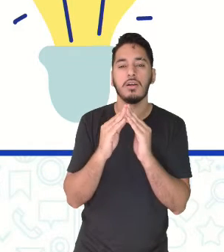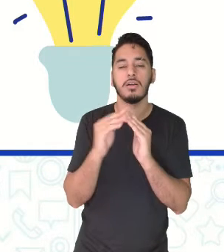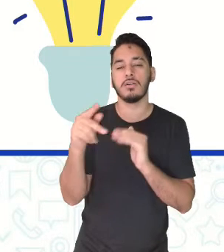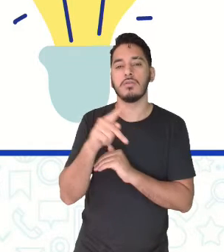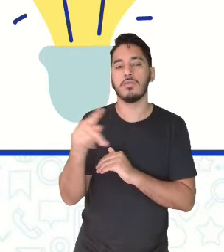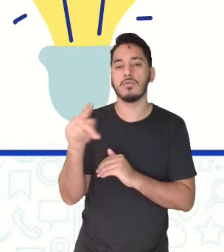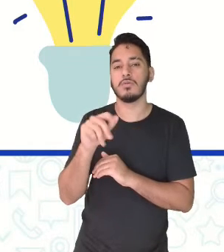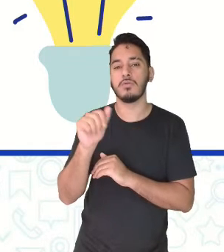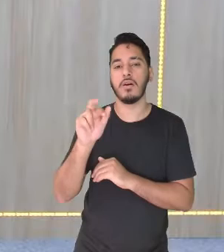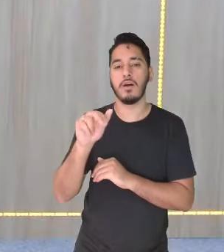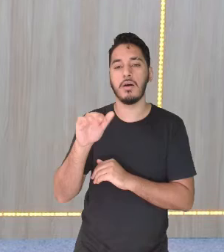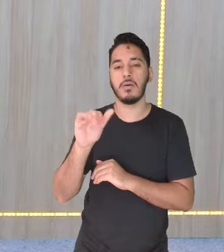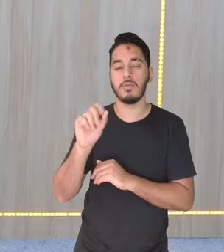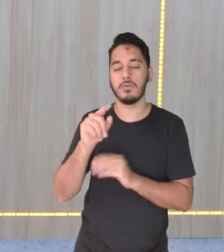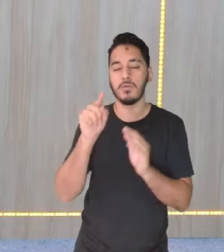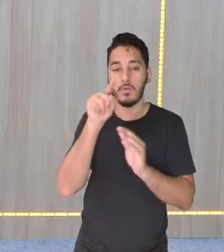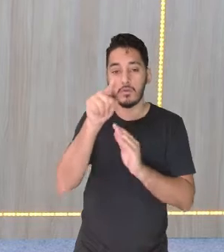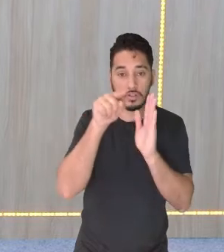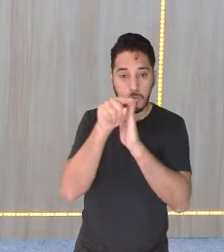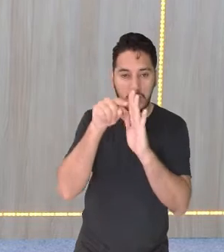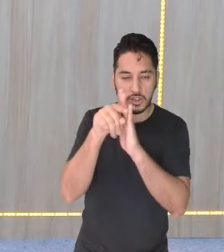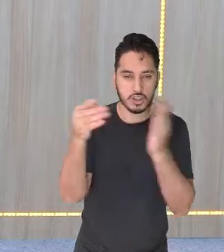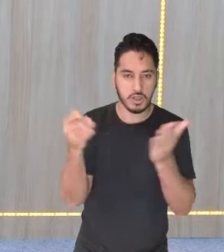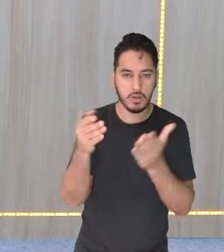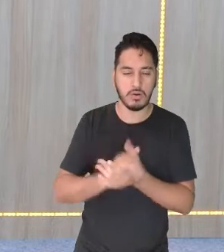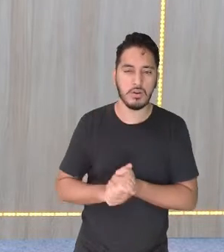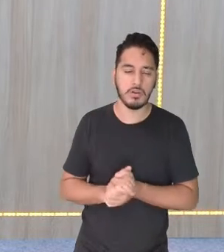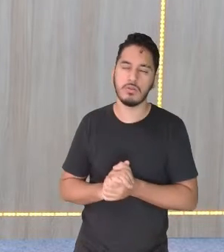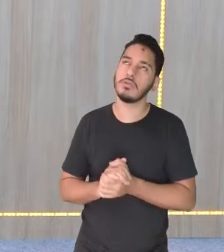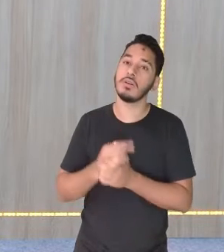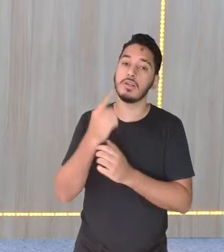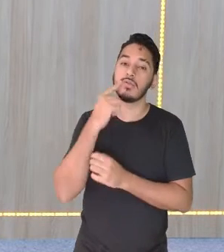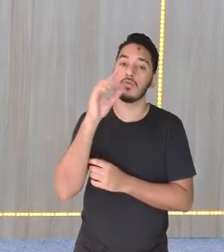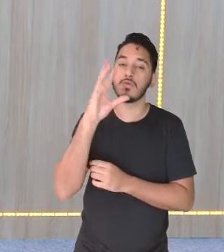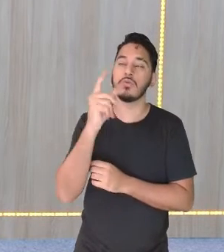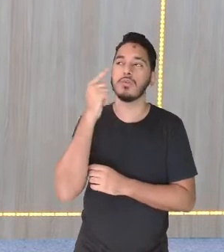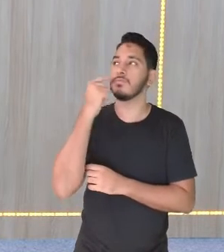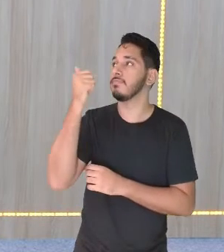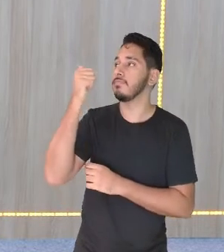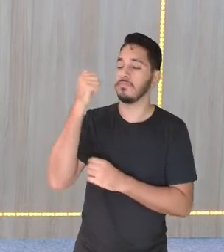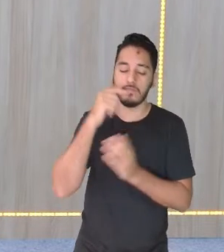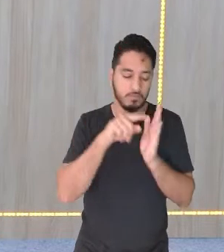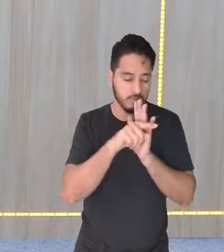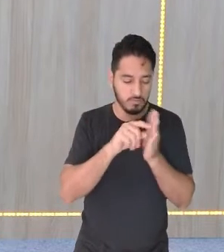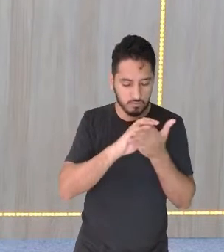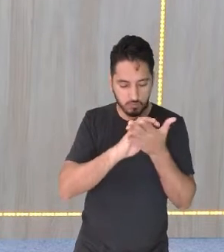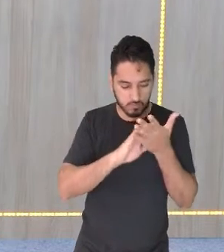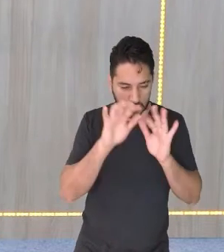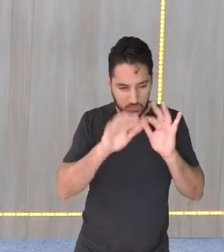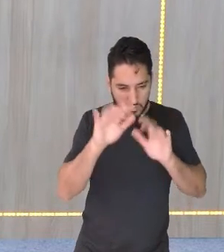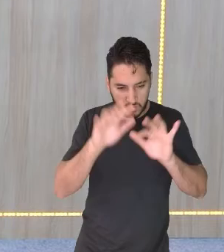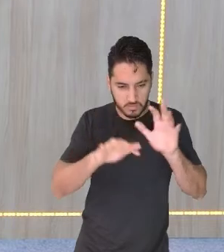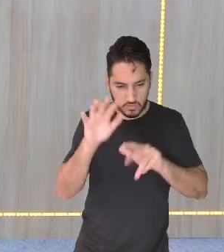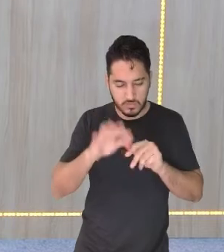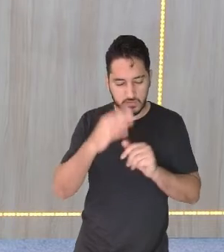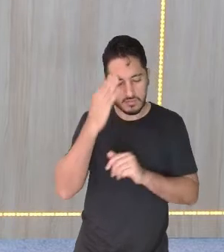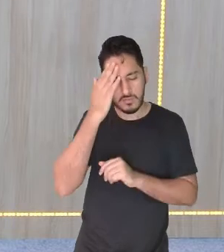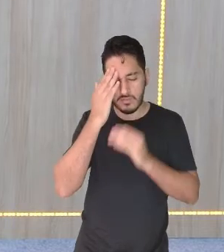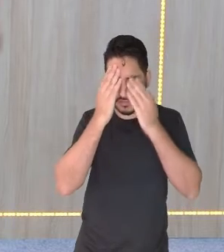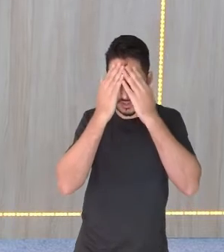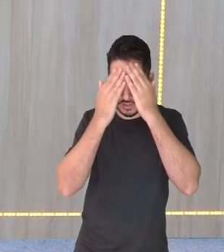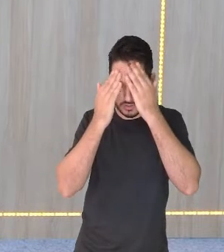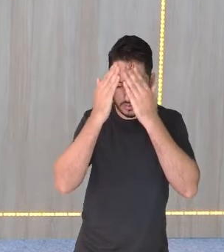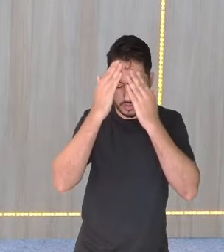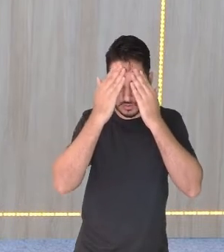professor Armando manda você fazer uma pesquisa. Tudo que você está pesquisando, martelando ideias na cabeça, professor Armando, ele também vai estar trabalhando, não